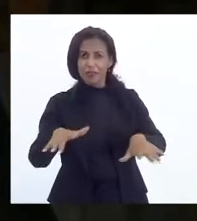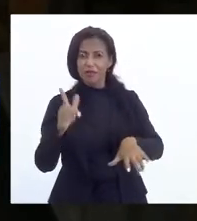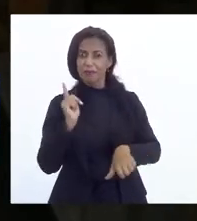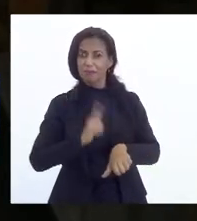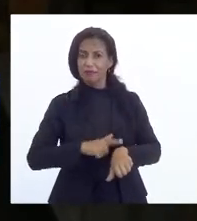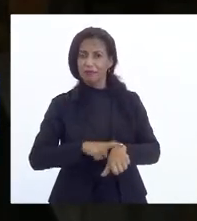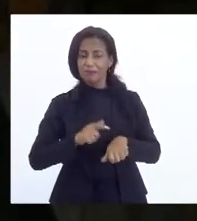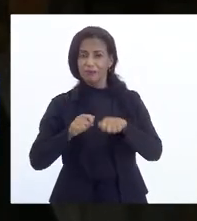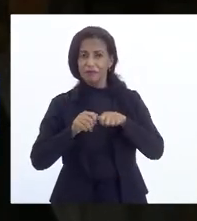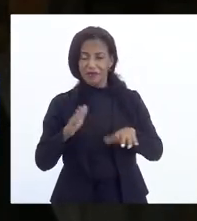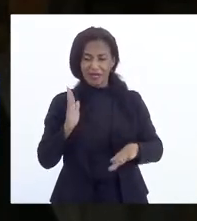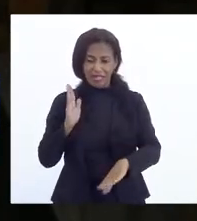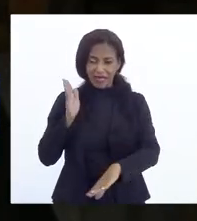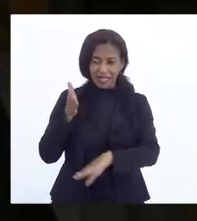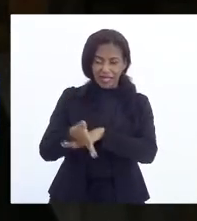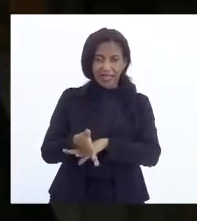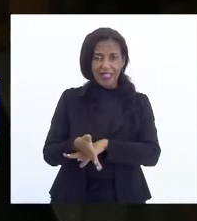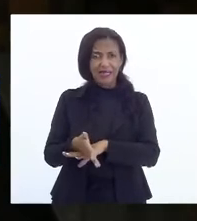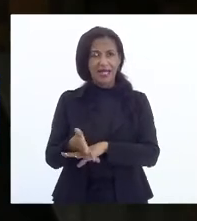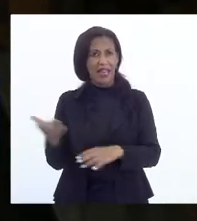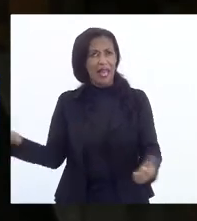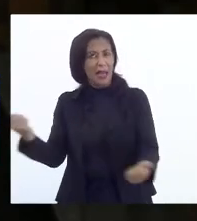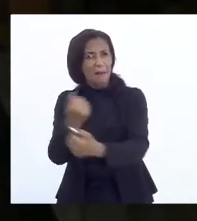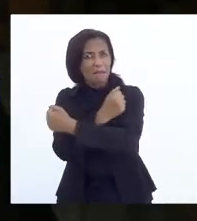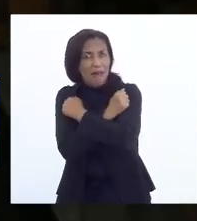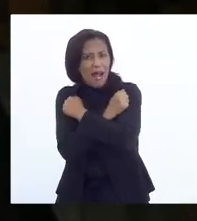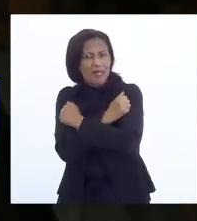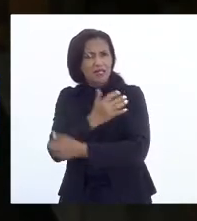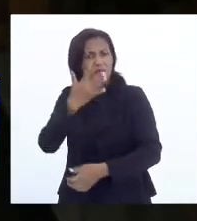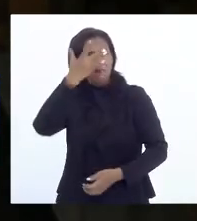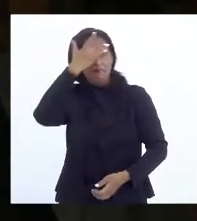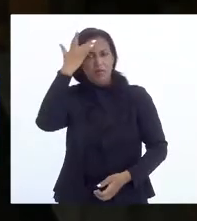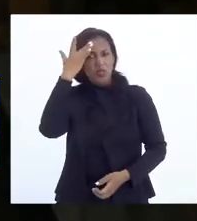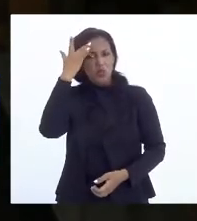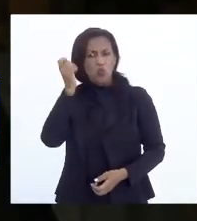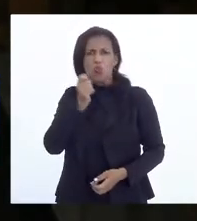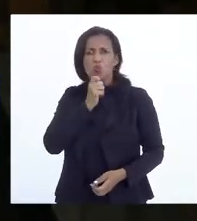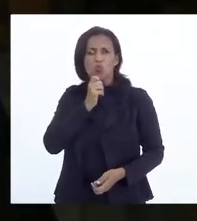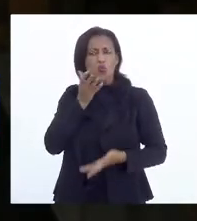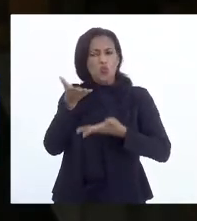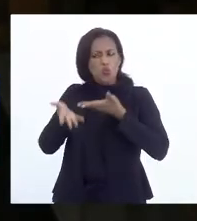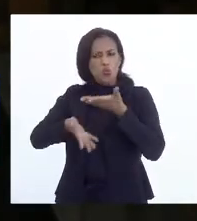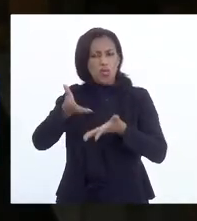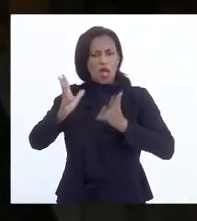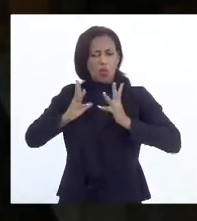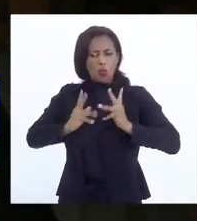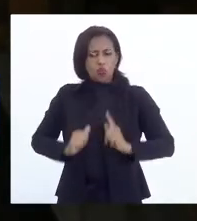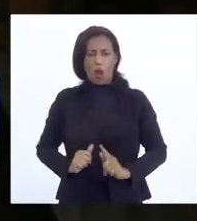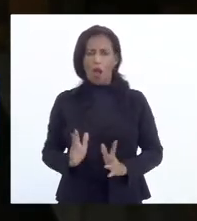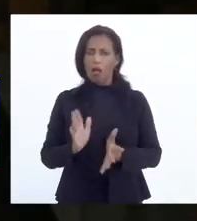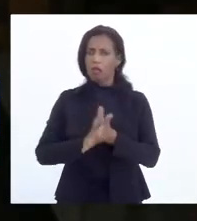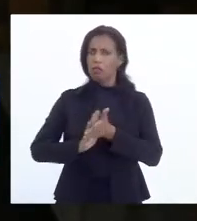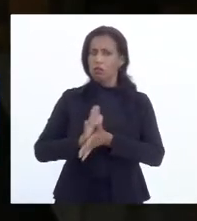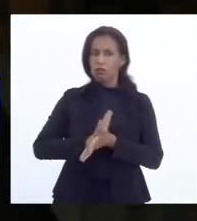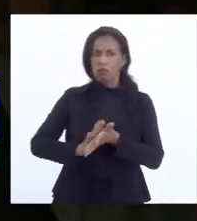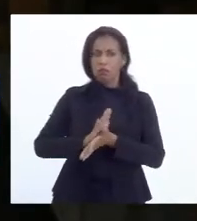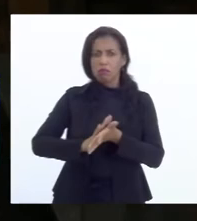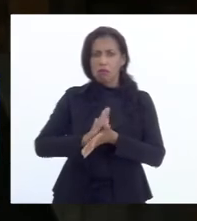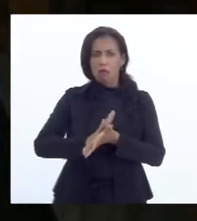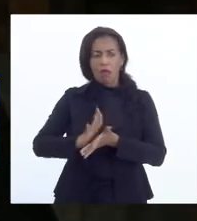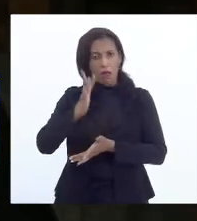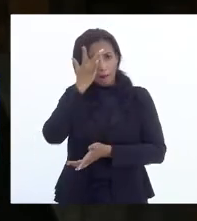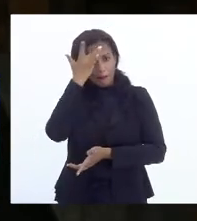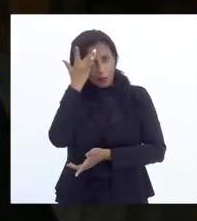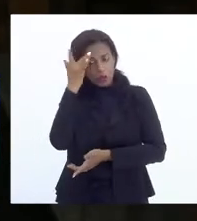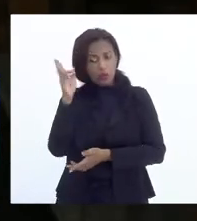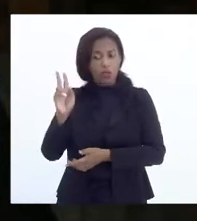Em plena pandemia, entram, abraçam pacientes sem nenhum cuidado sanitário, pacientes que estão